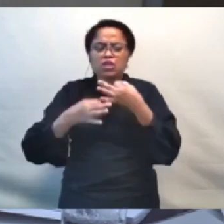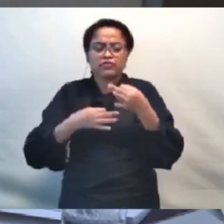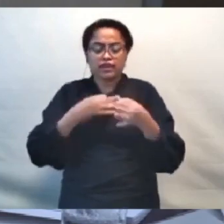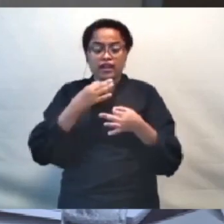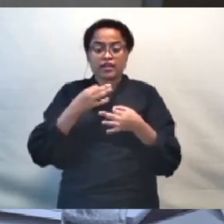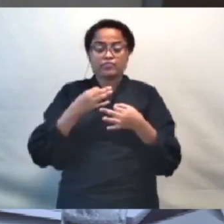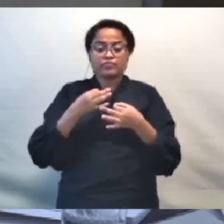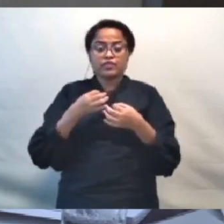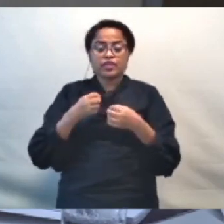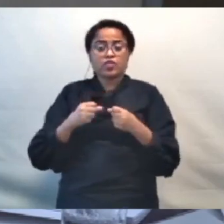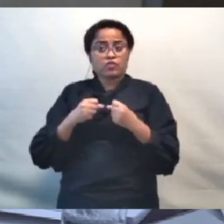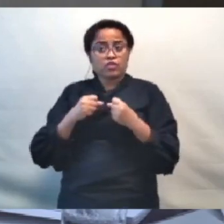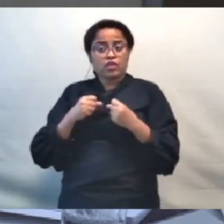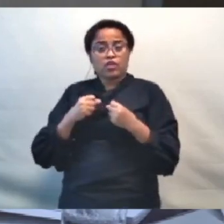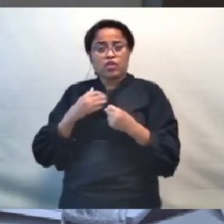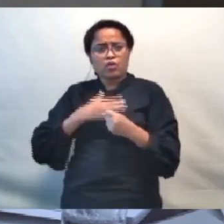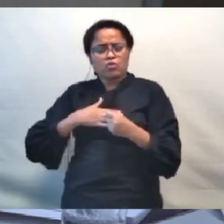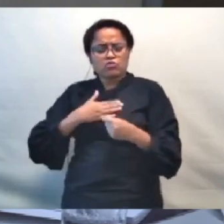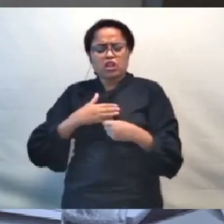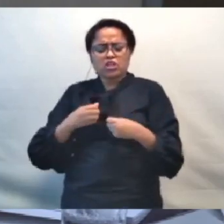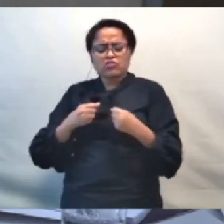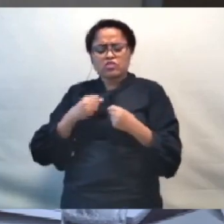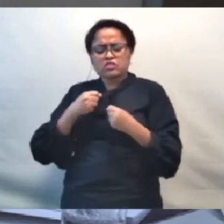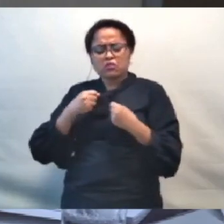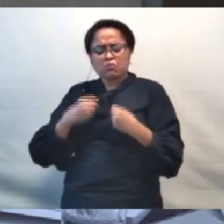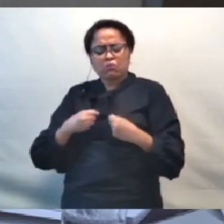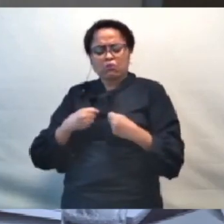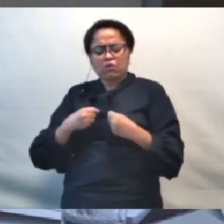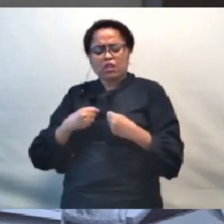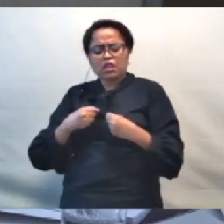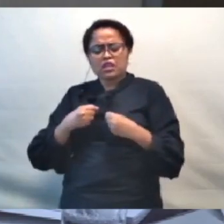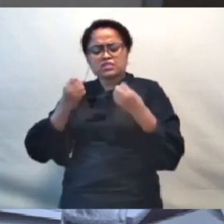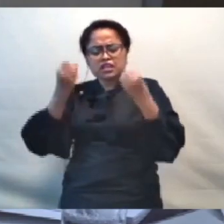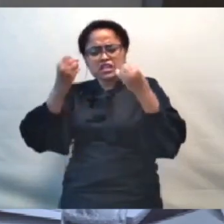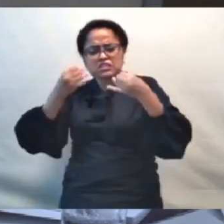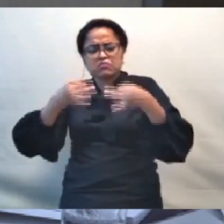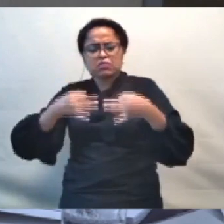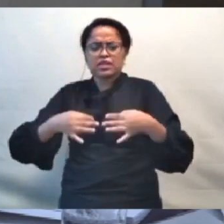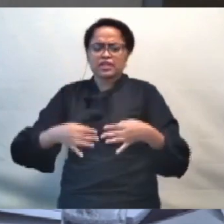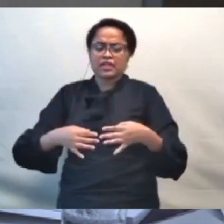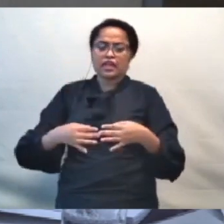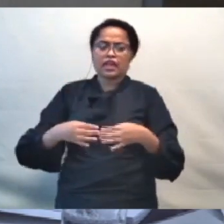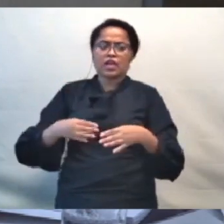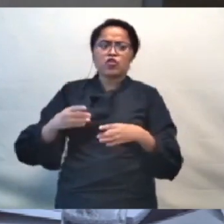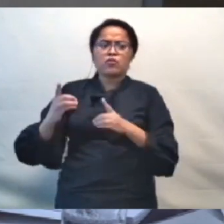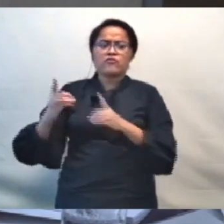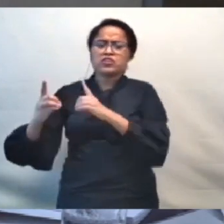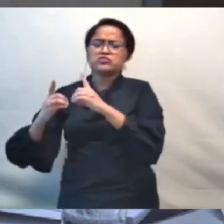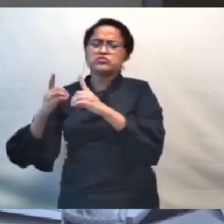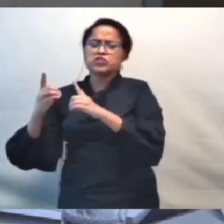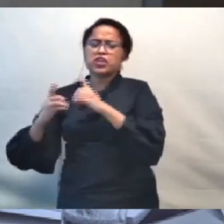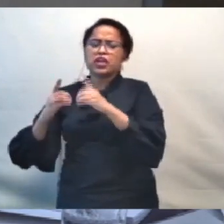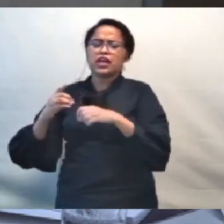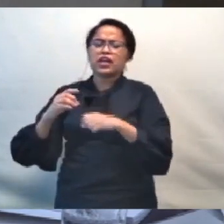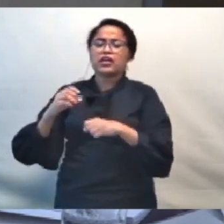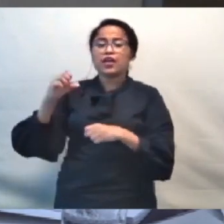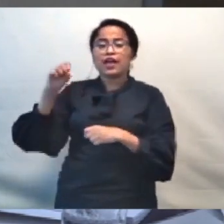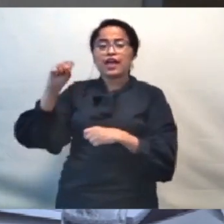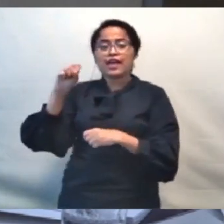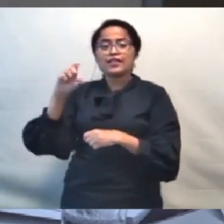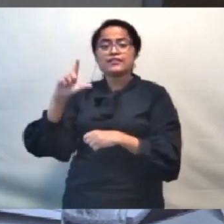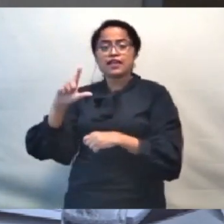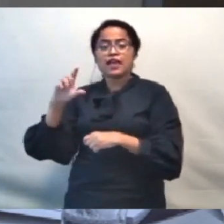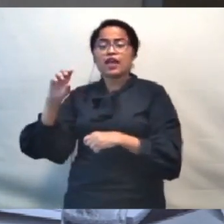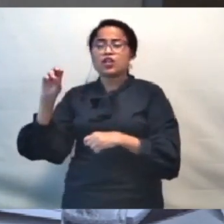nós como que é feita esse diálogo entre a Superintendência de Limpeza Urbana e a Secretaria de Saúde. Porque, assim, quando